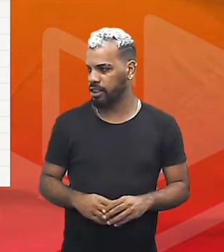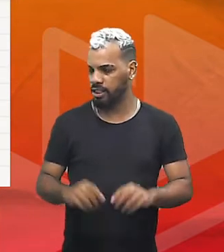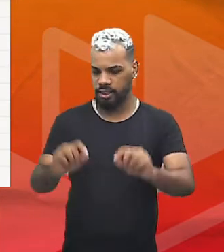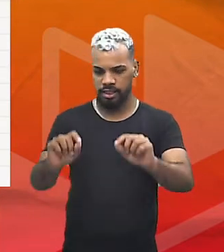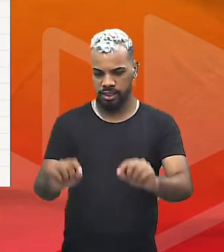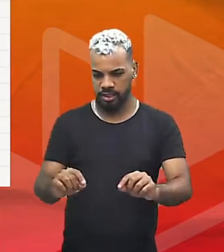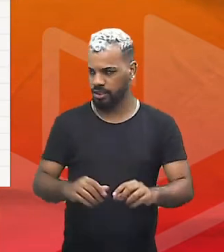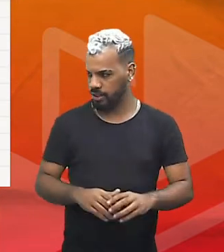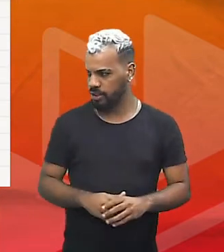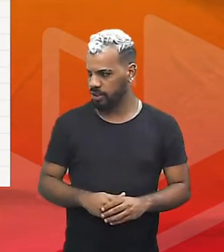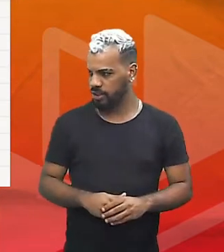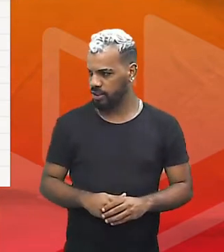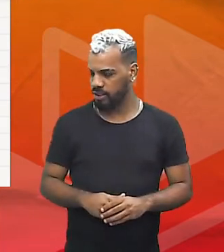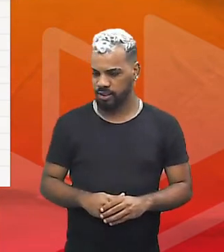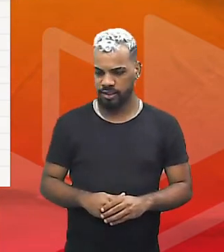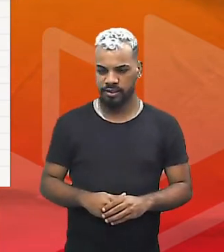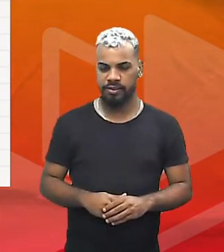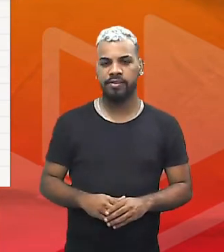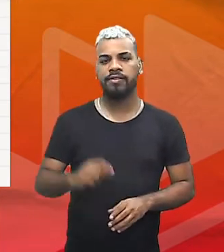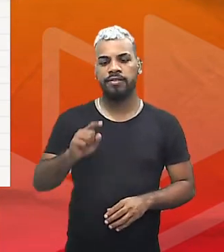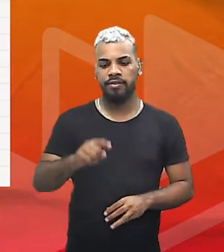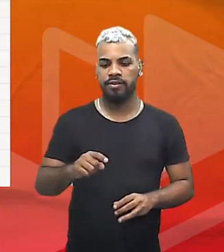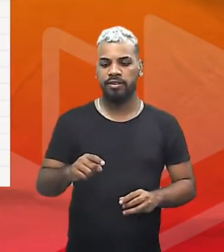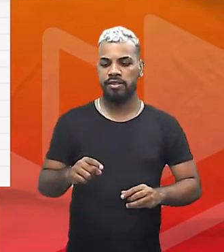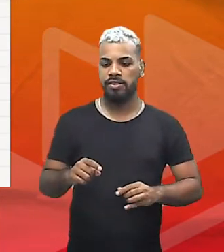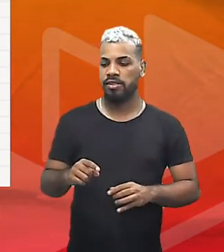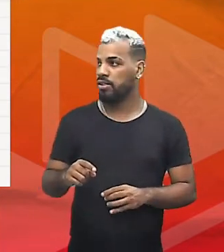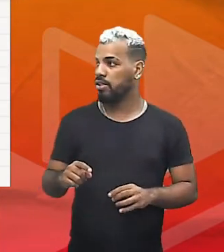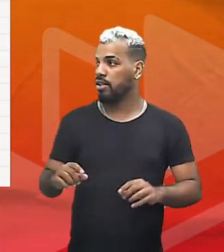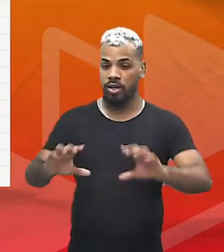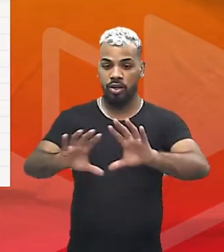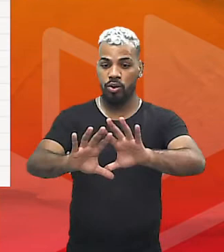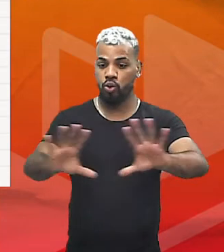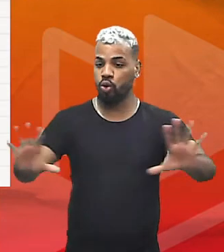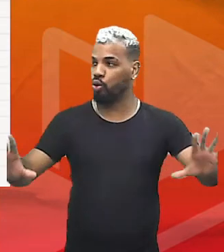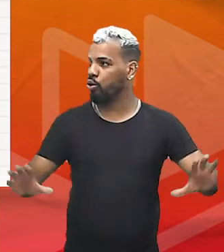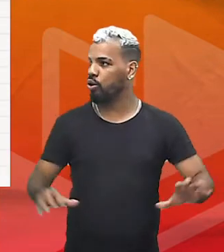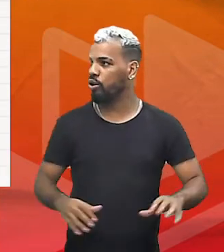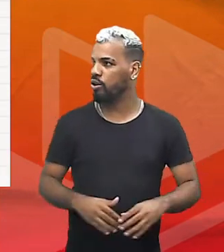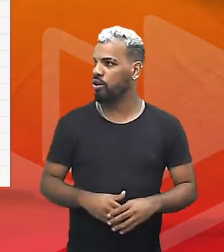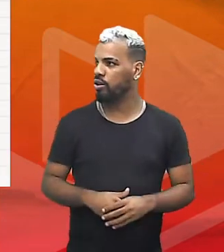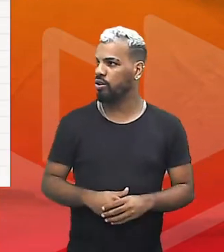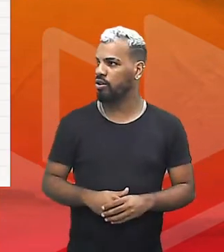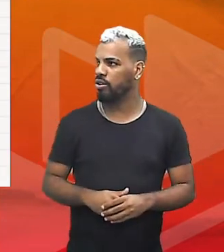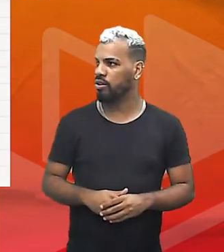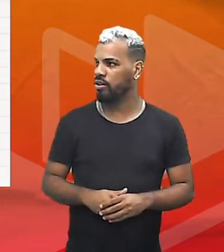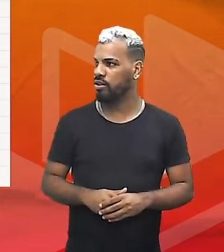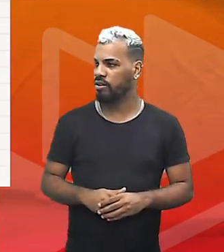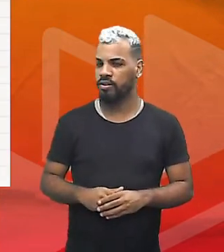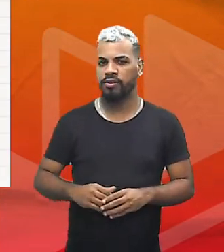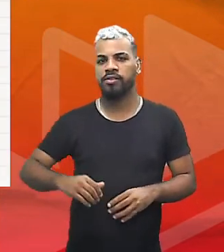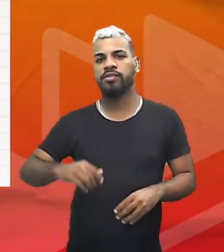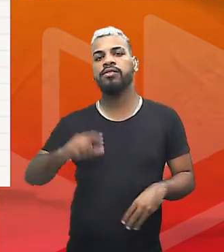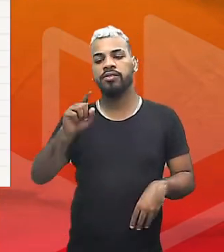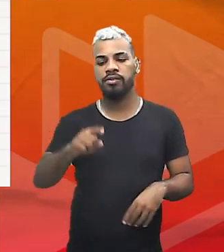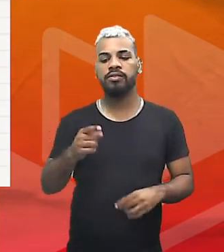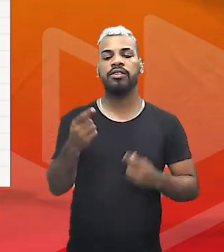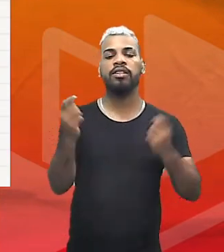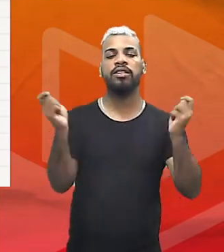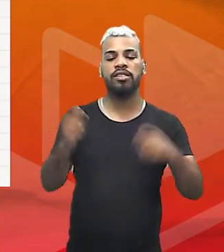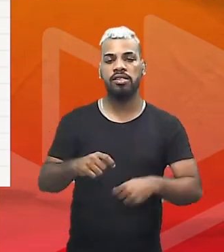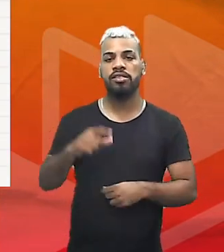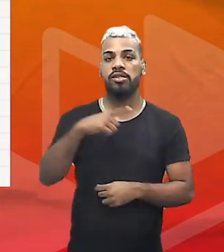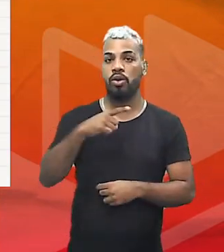bioenergética quando a gente trabalha com bioenergética ou metabolismo energético a gente diz que dentro do metabolismo energético a gente classifica